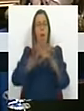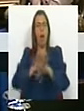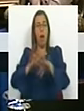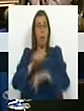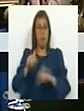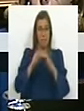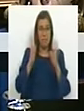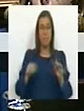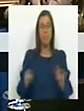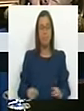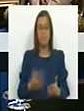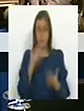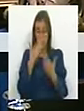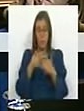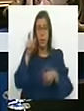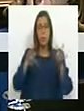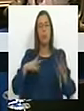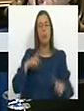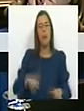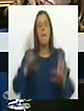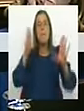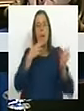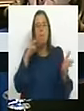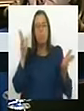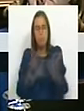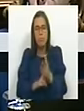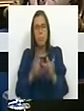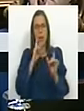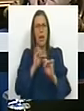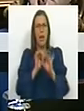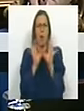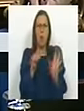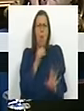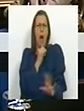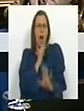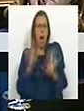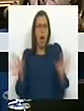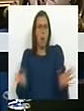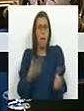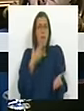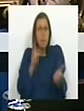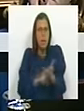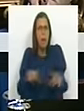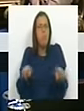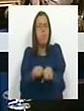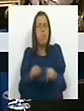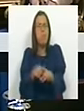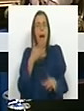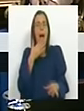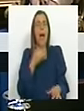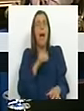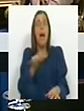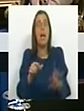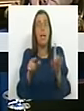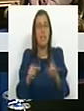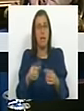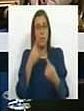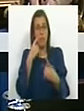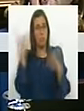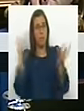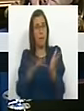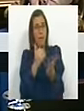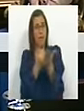nesta casa e perante os portugueses, mas a verdade é como a água. A verdade é como o azeite, peço que vem sempre ao de